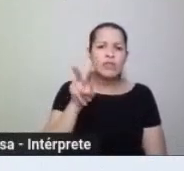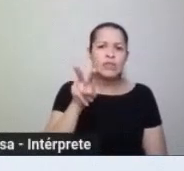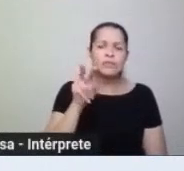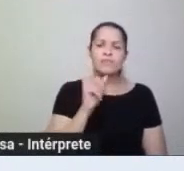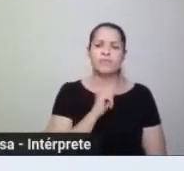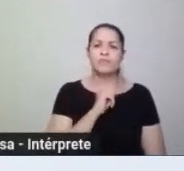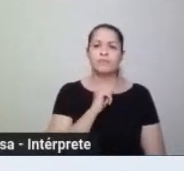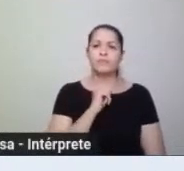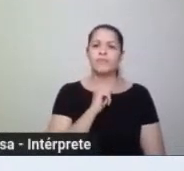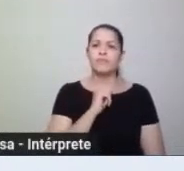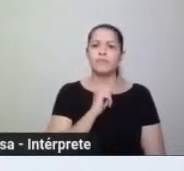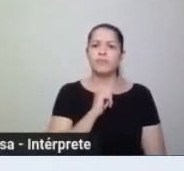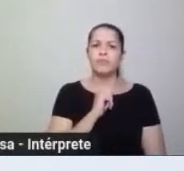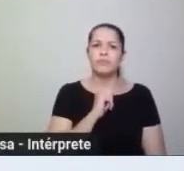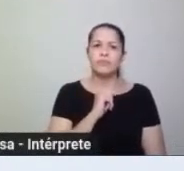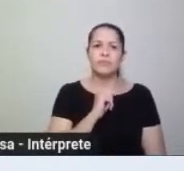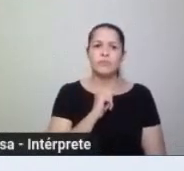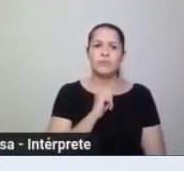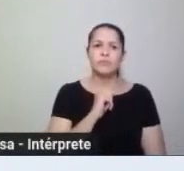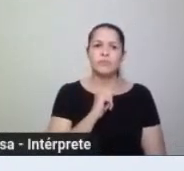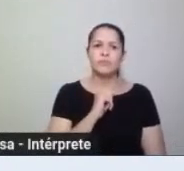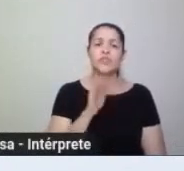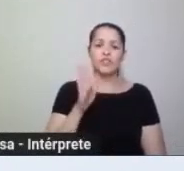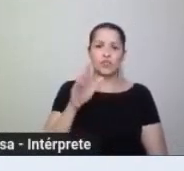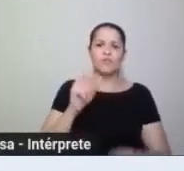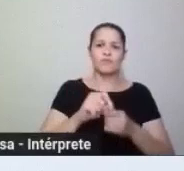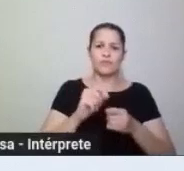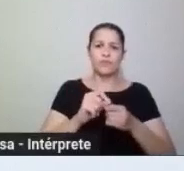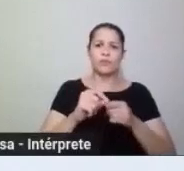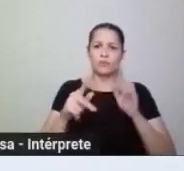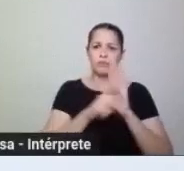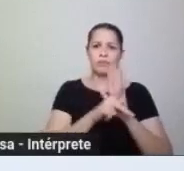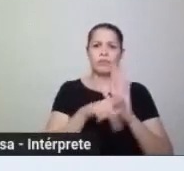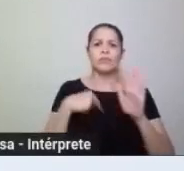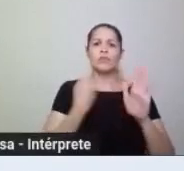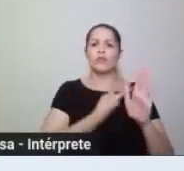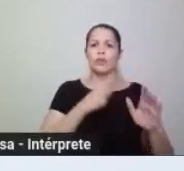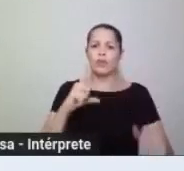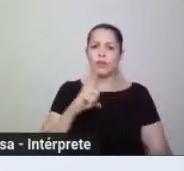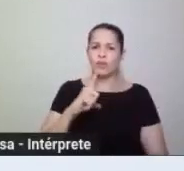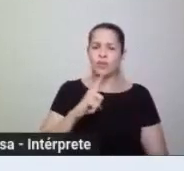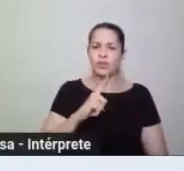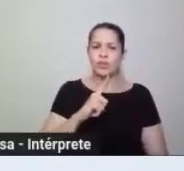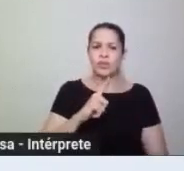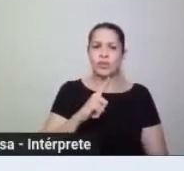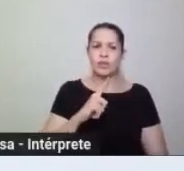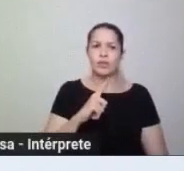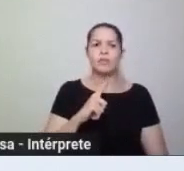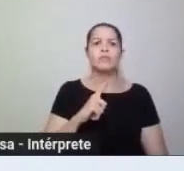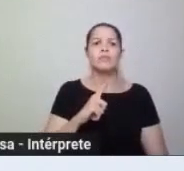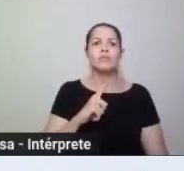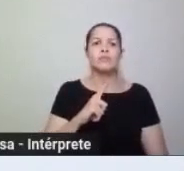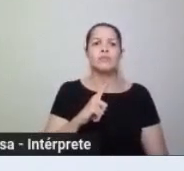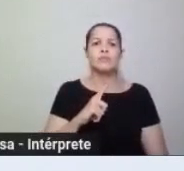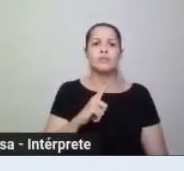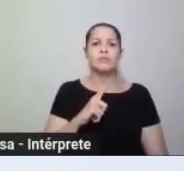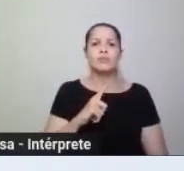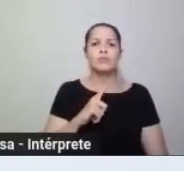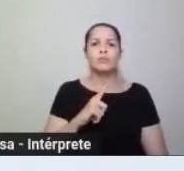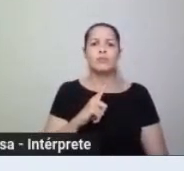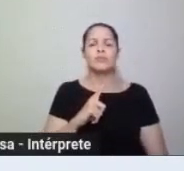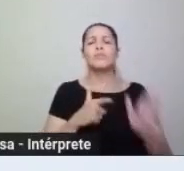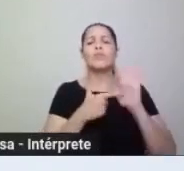que fez a lubrificação, aí a gente tem, quando você põe graxa, né, você lubrifica, o